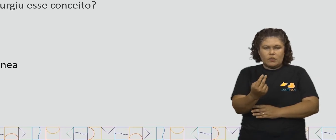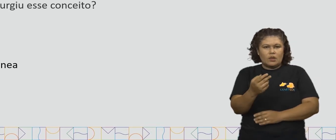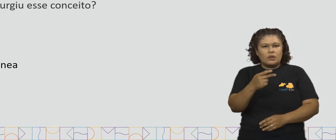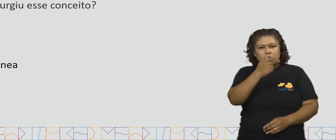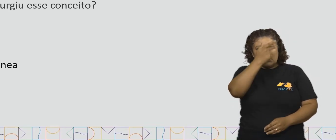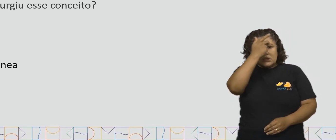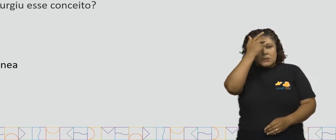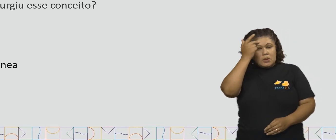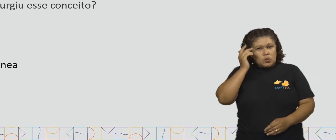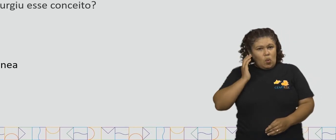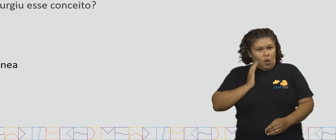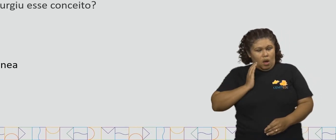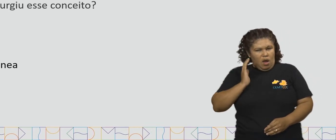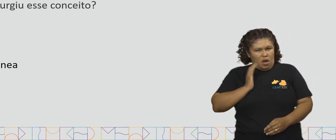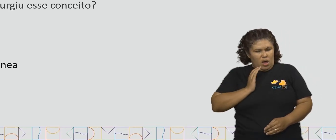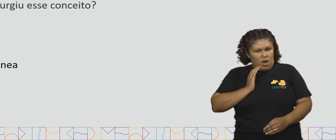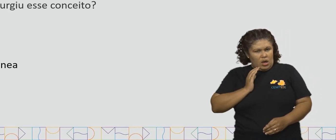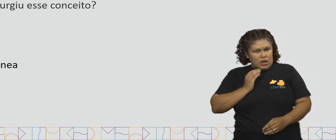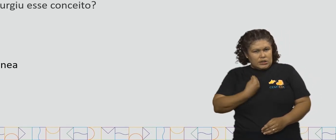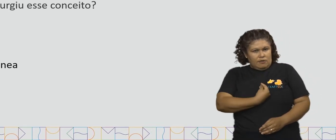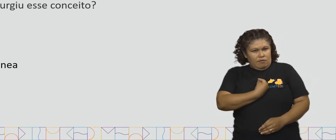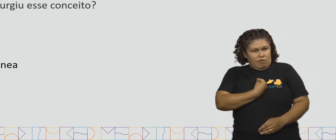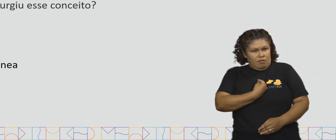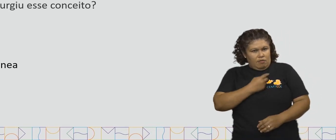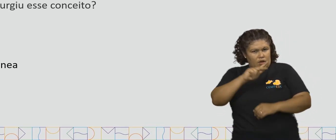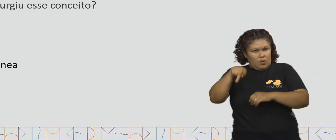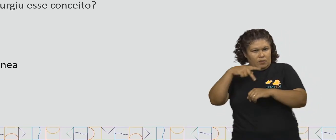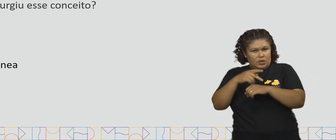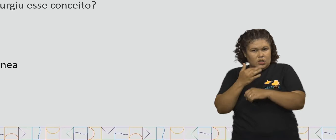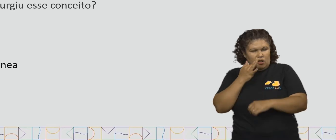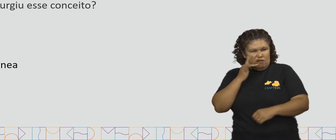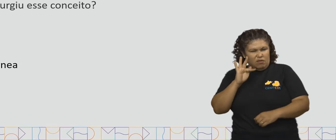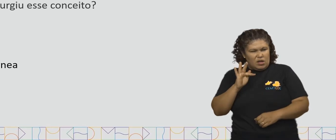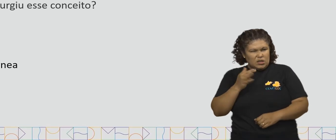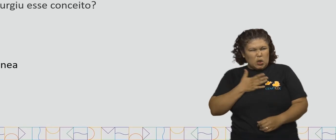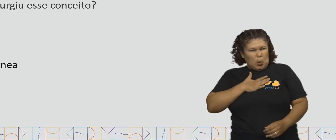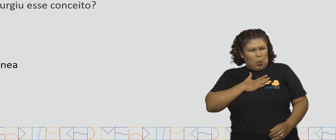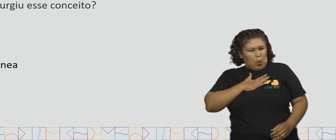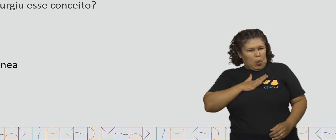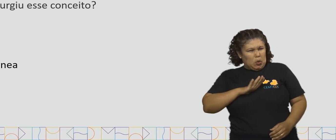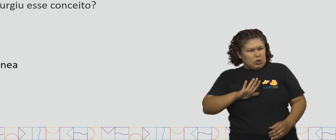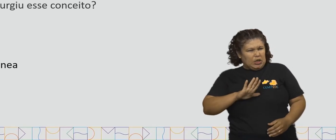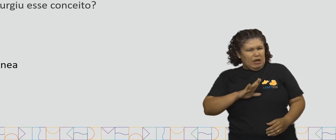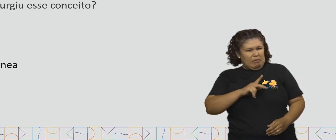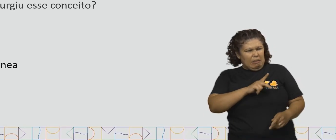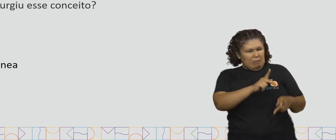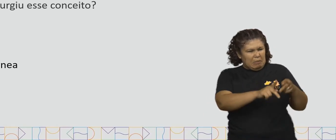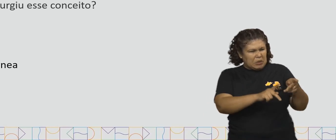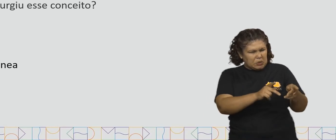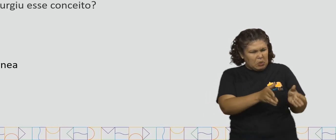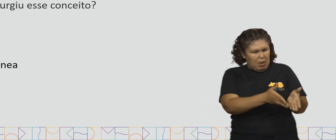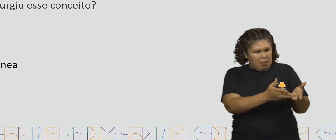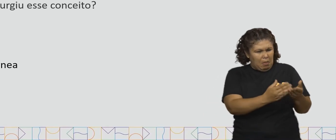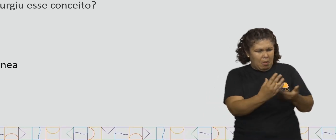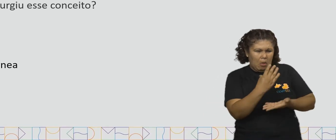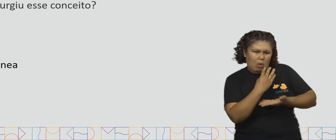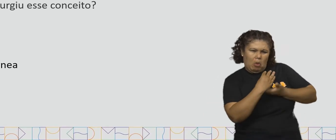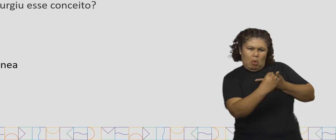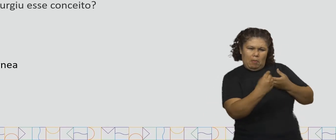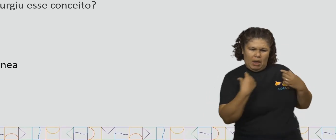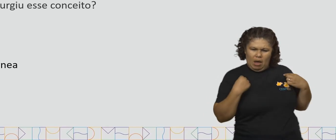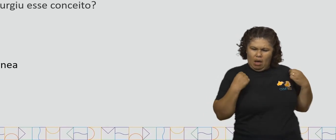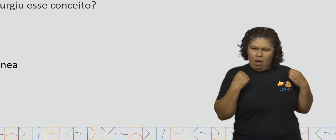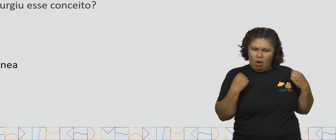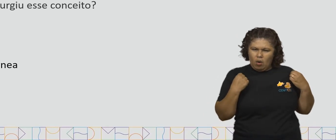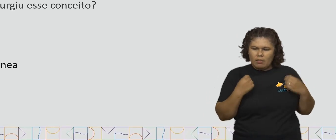se incomodavam com as cópias de suas roupas feitas pelos burgueses. Por isso, eles começaram a diferenciar cada vez mais as